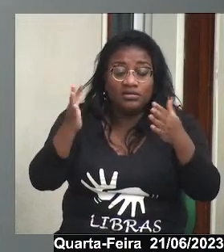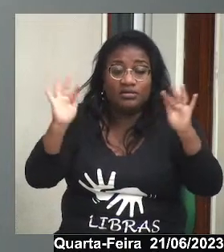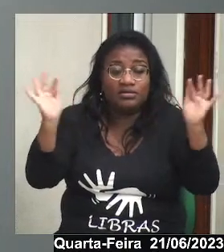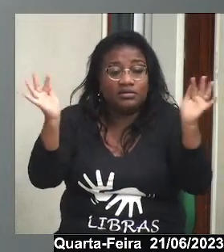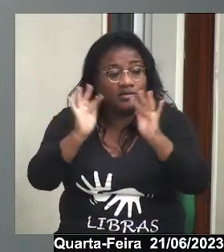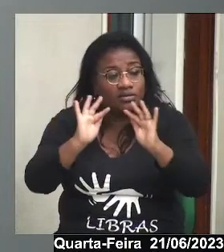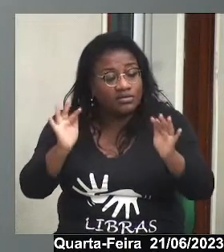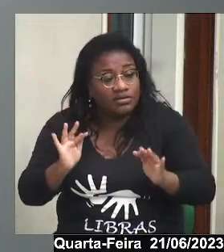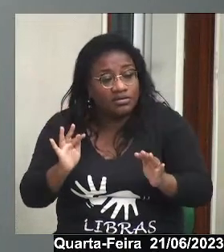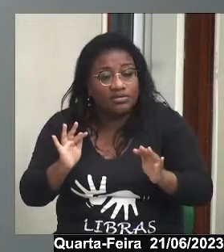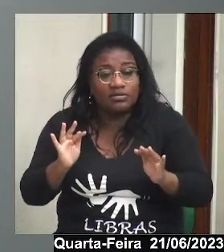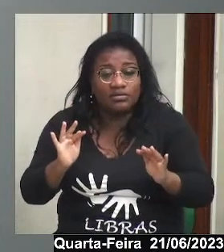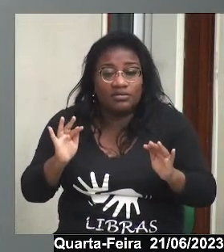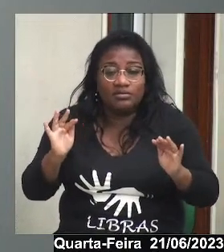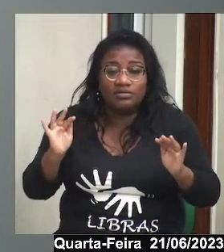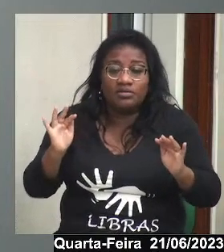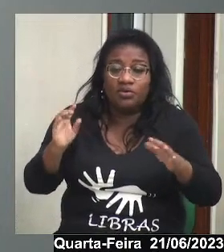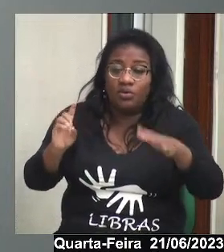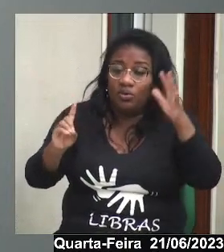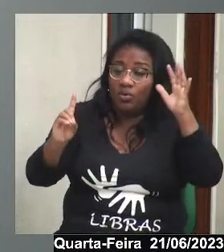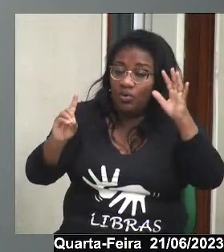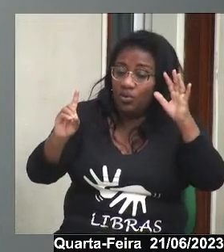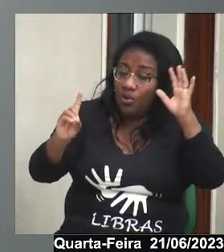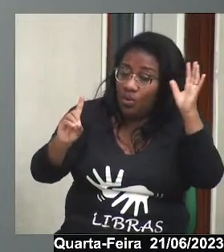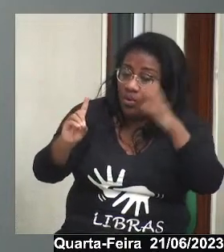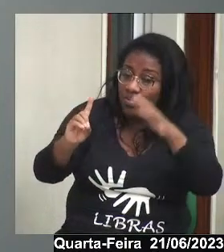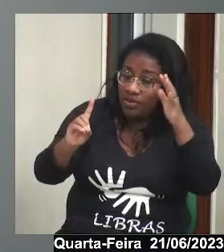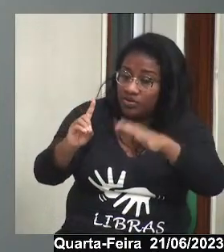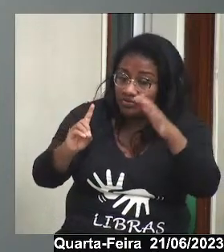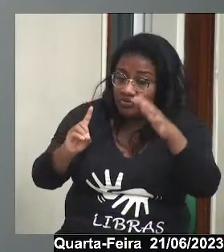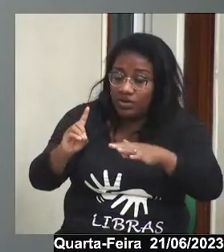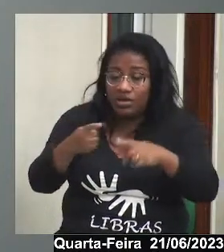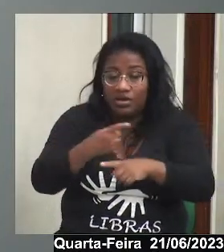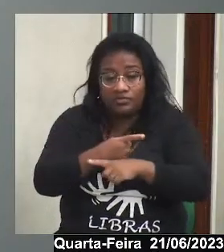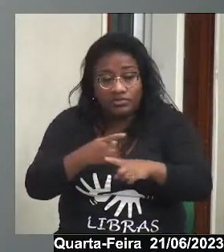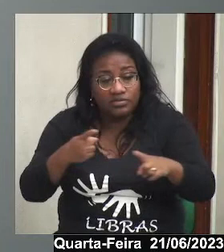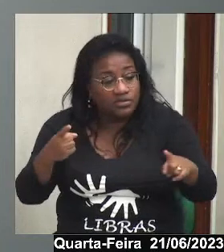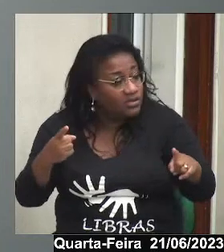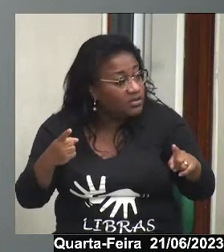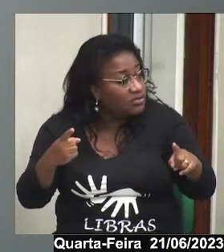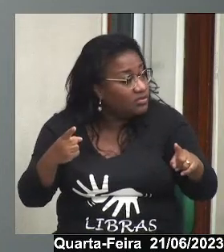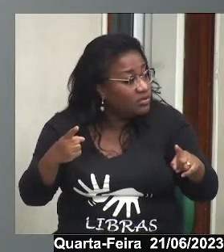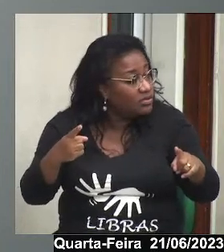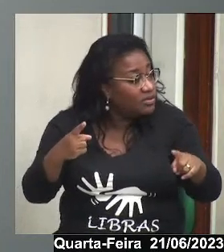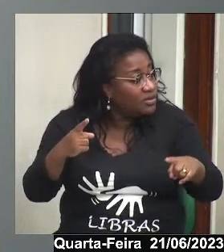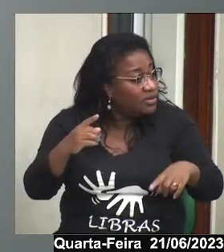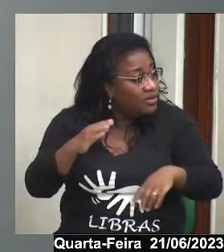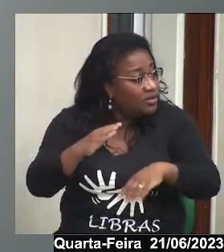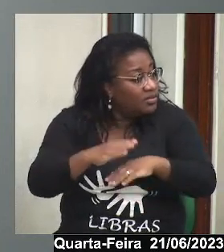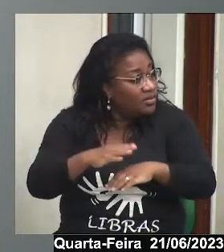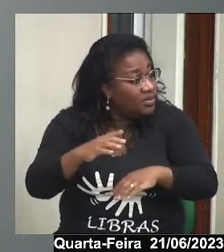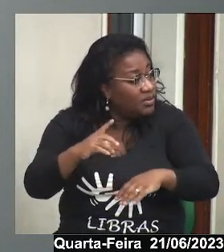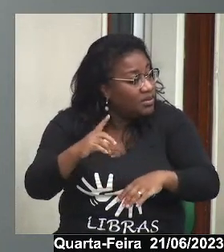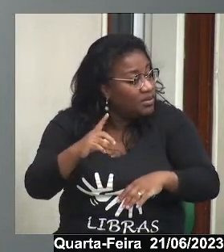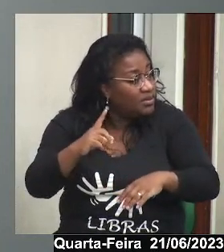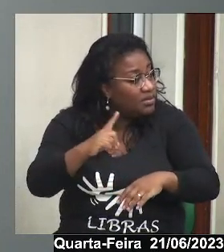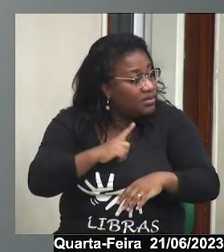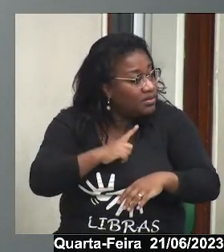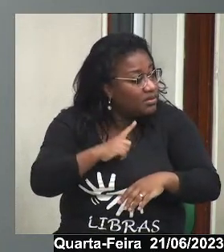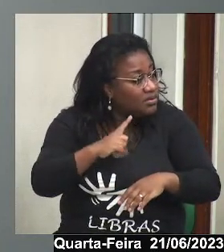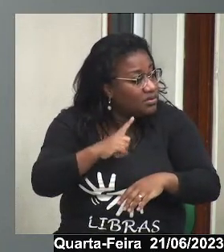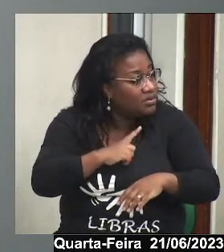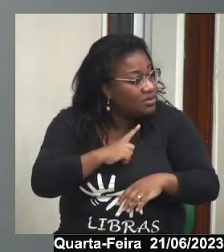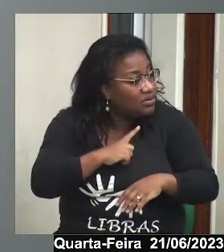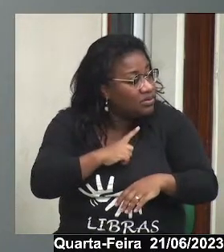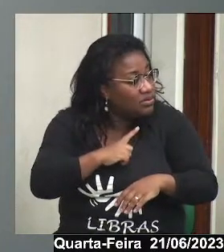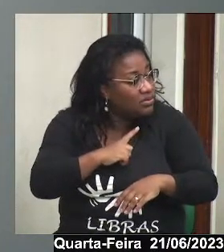e presentear a guarda de Imbu com essa homenagem. Mas eu queria dizer, senhores, infelizmente nós tivemos uma negativa dos